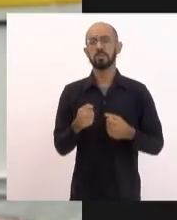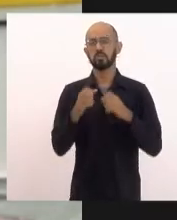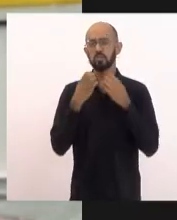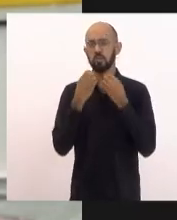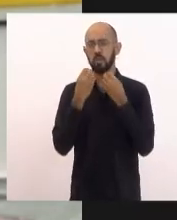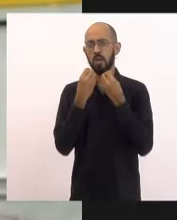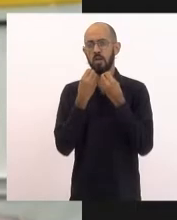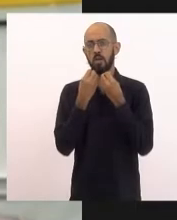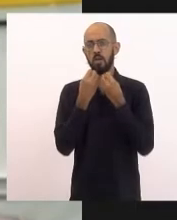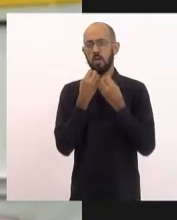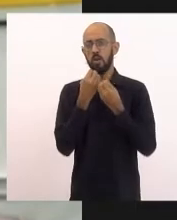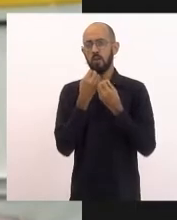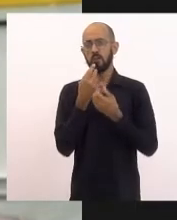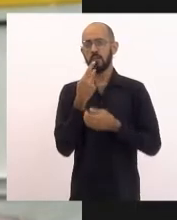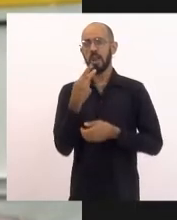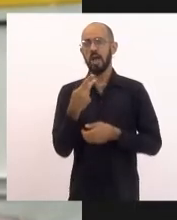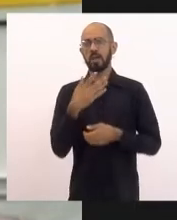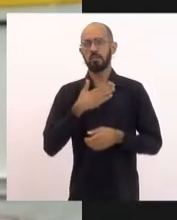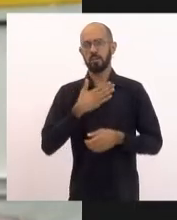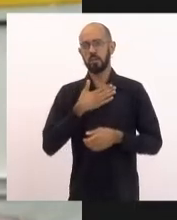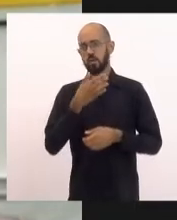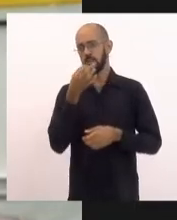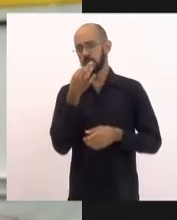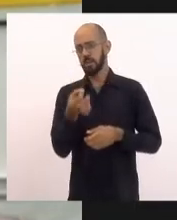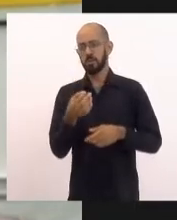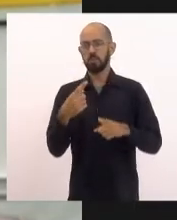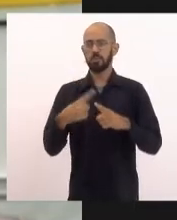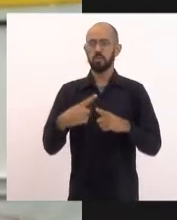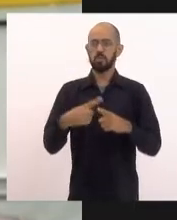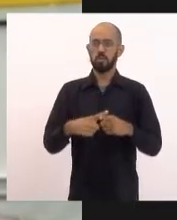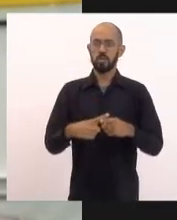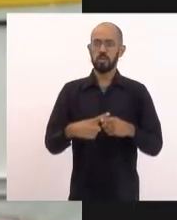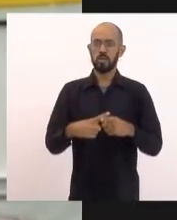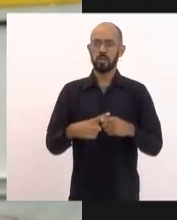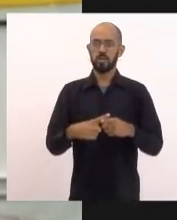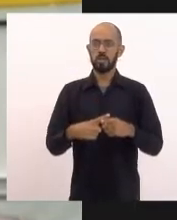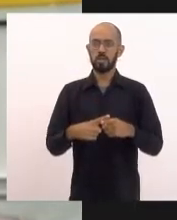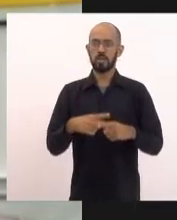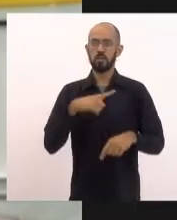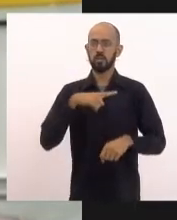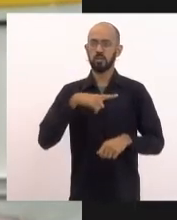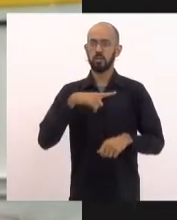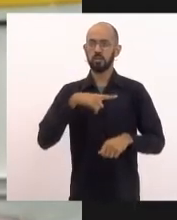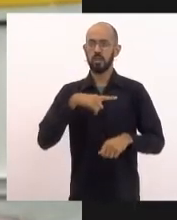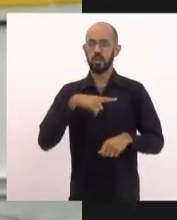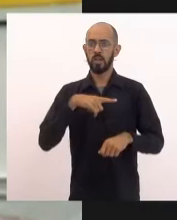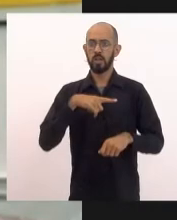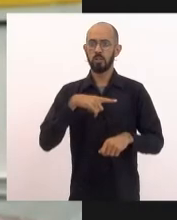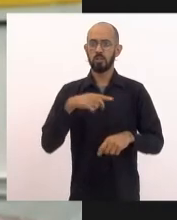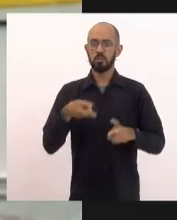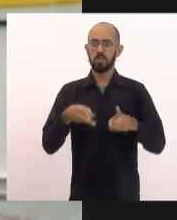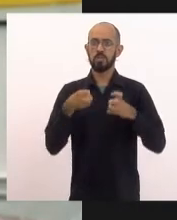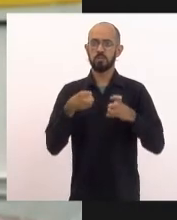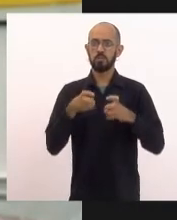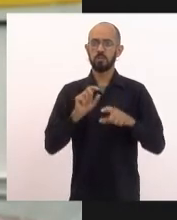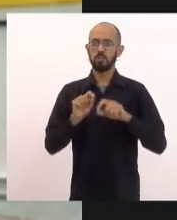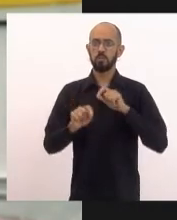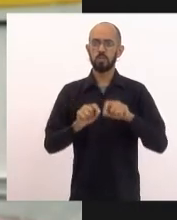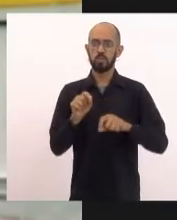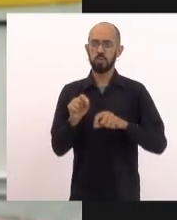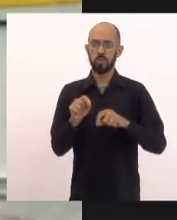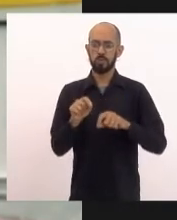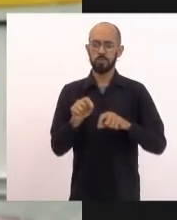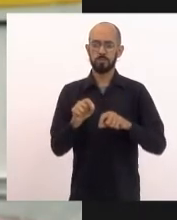diz respeito a uma instituição que atua dentro da Maré, porque eu tenho presenciado episódios, presidente, como, por